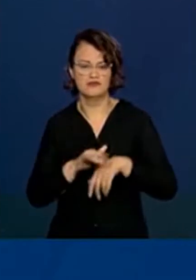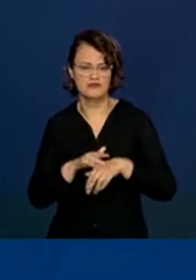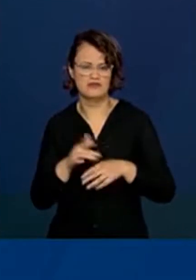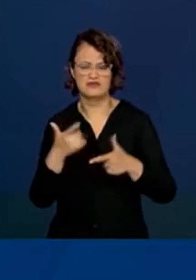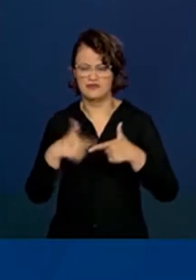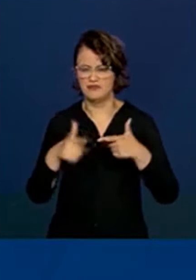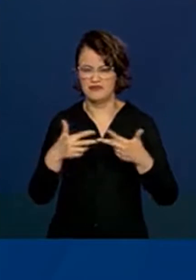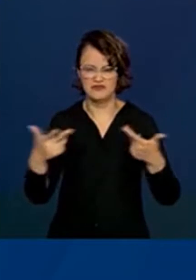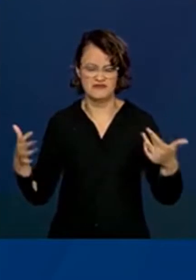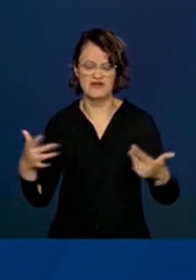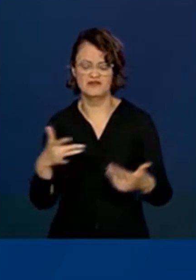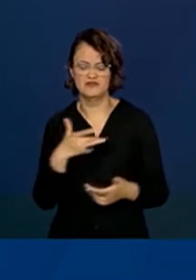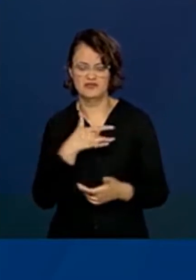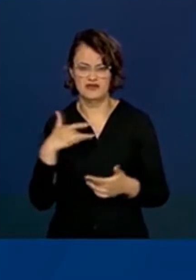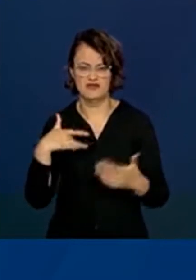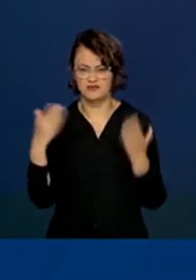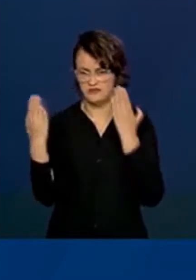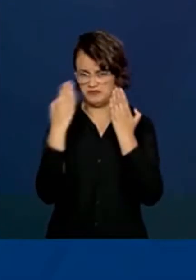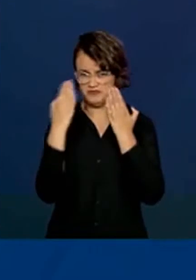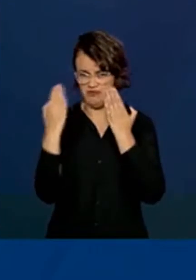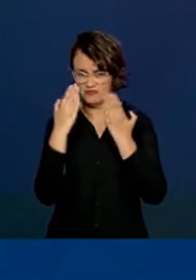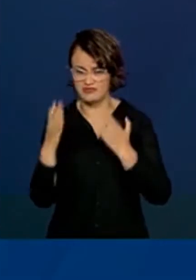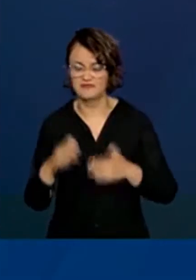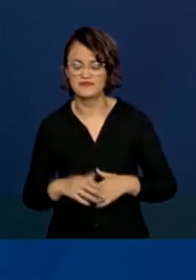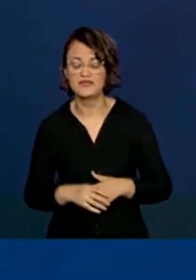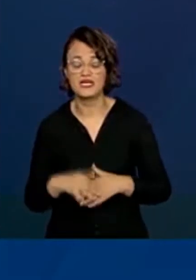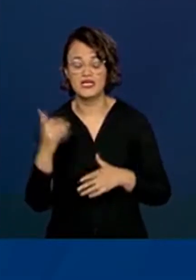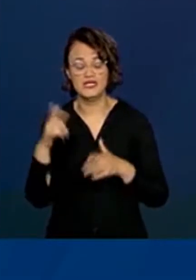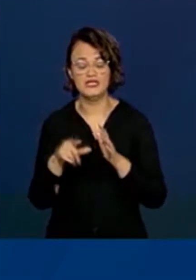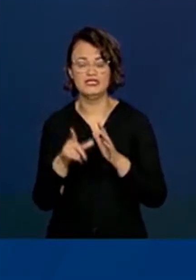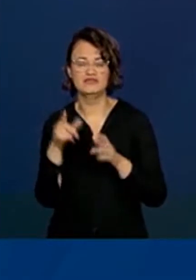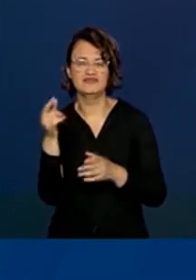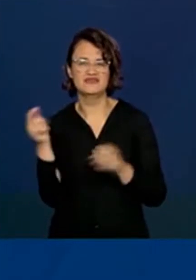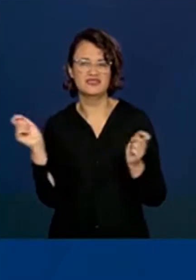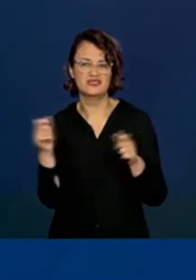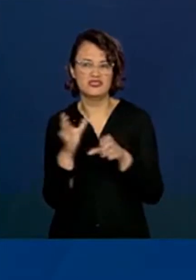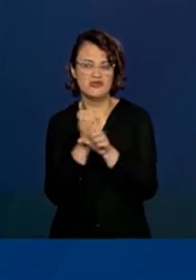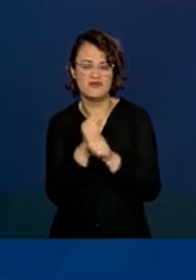esses problemas de saúde mental. E o impacto orçamentário é de R$